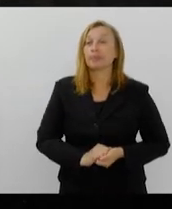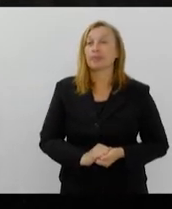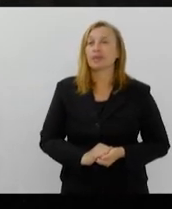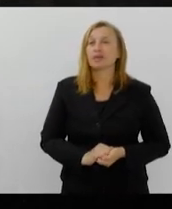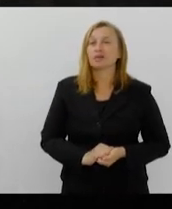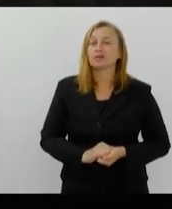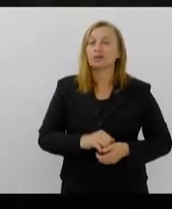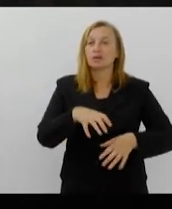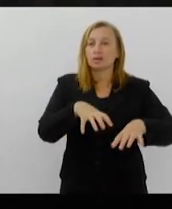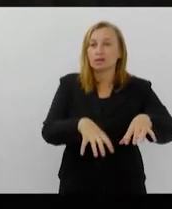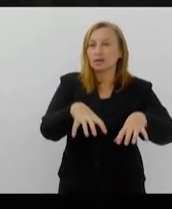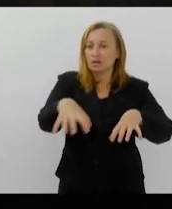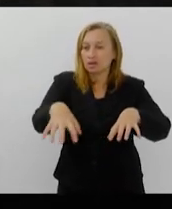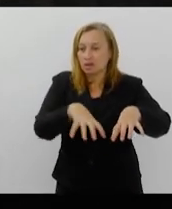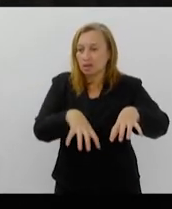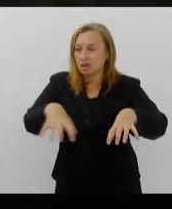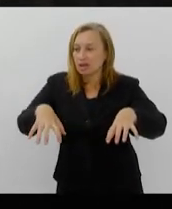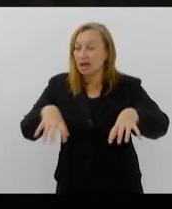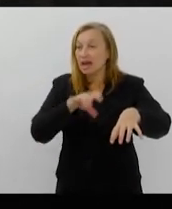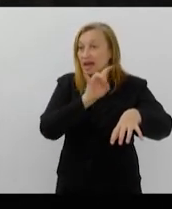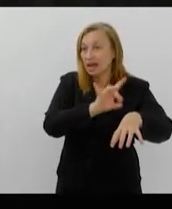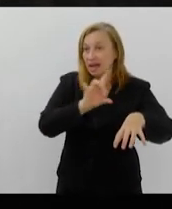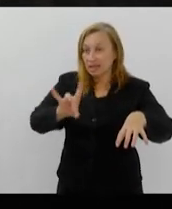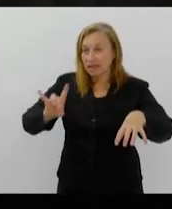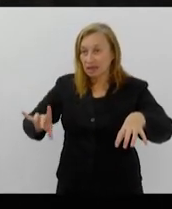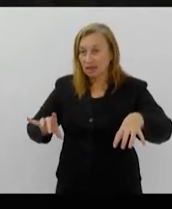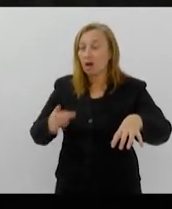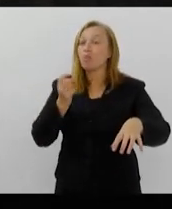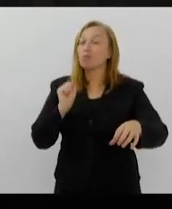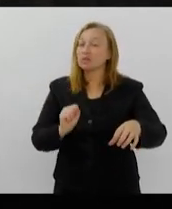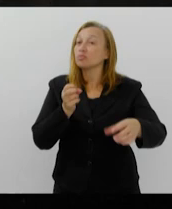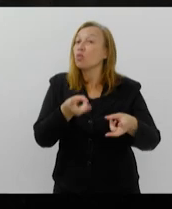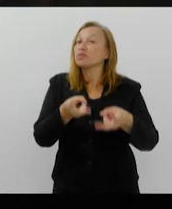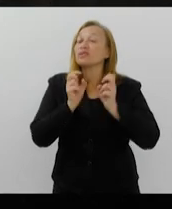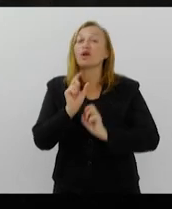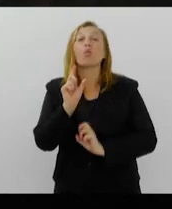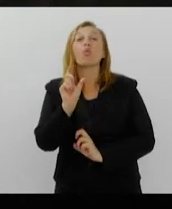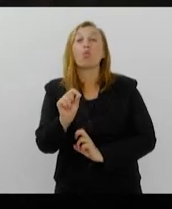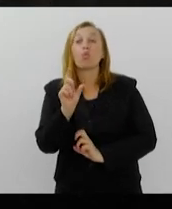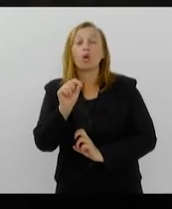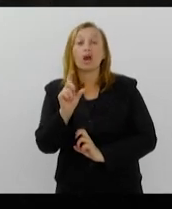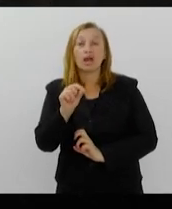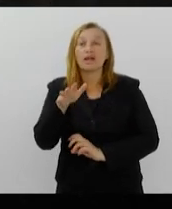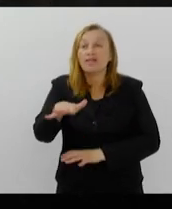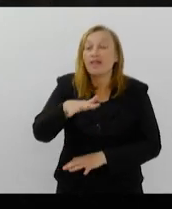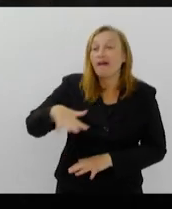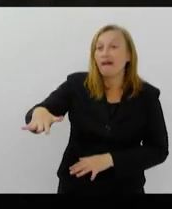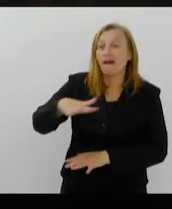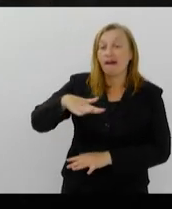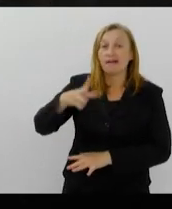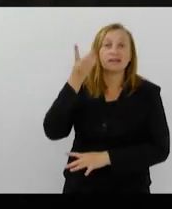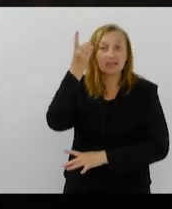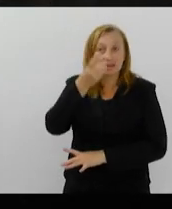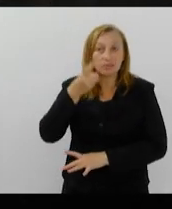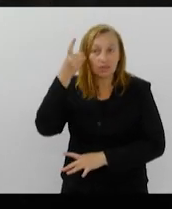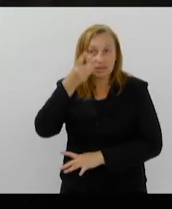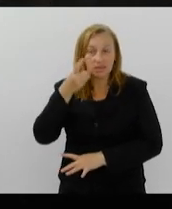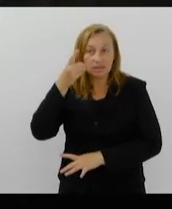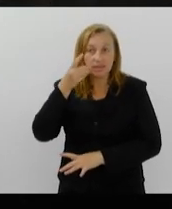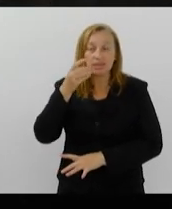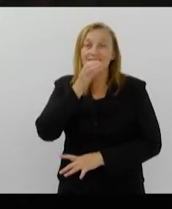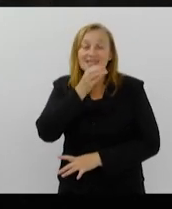por região. Aí podemos observar que lá na área da deputada